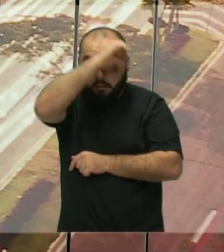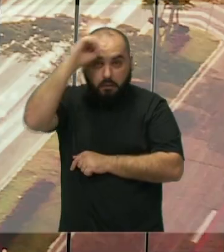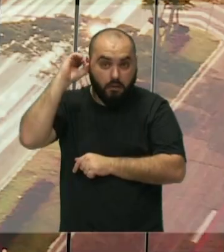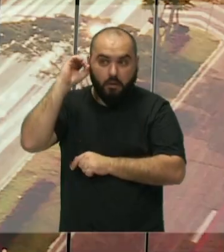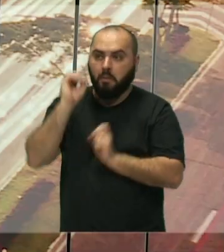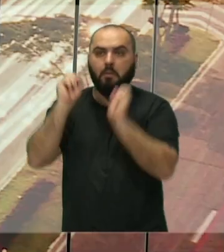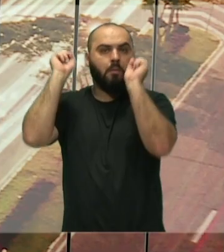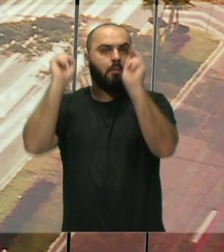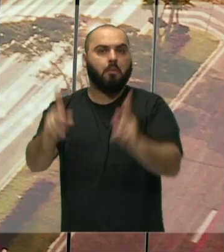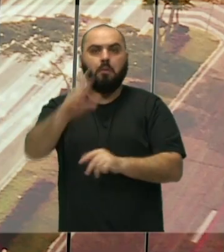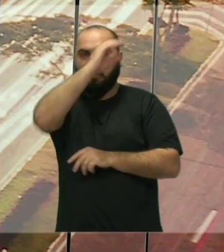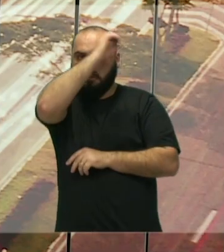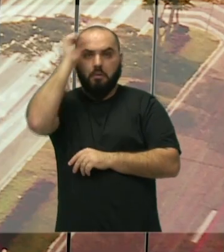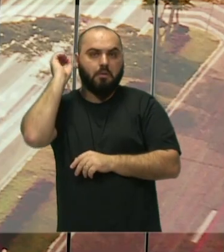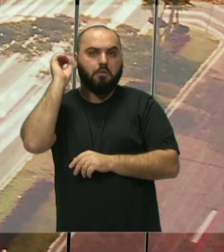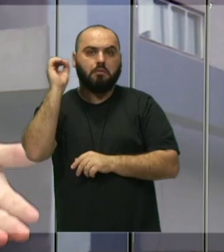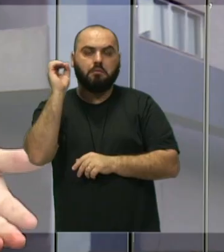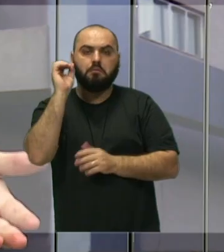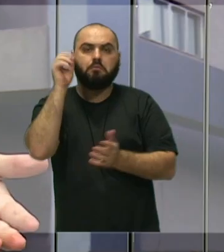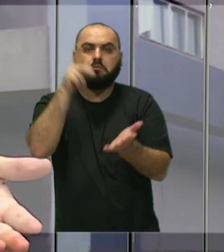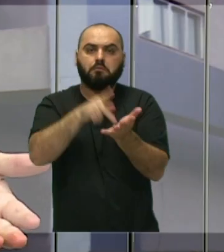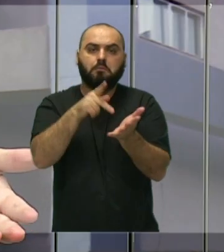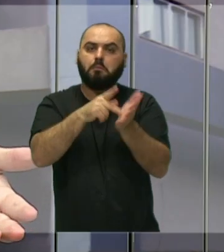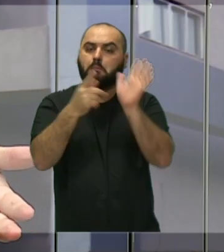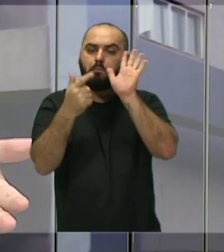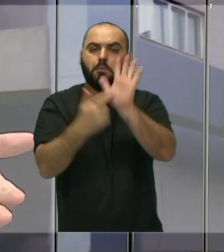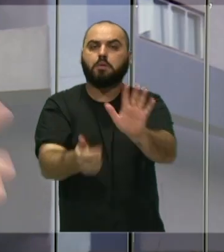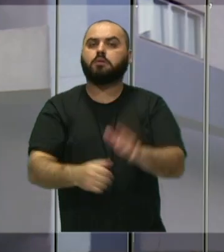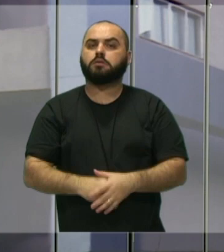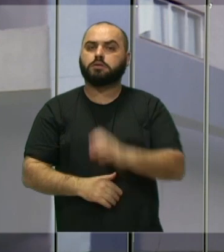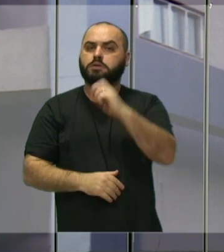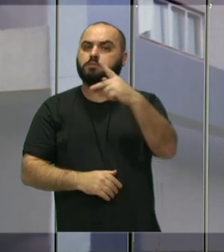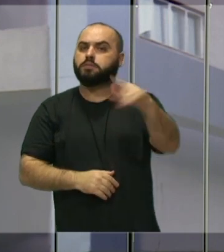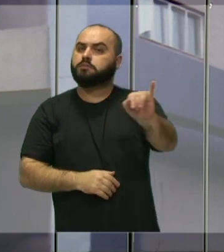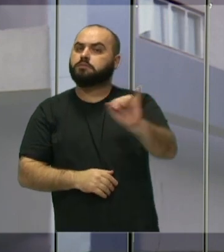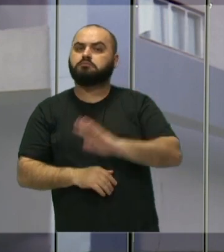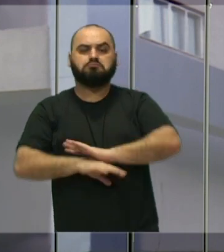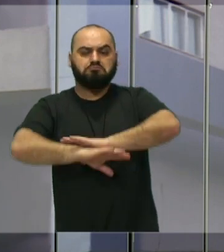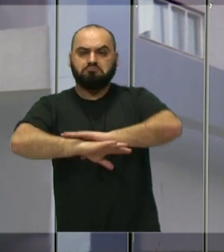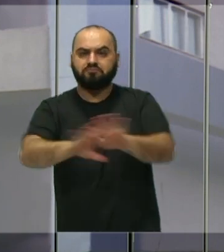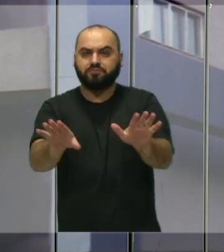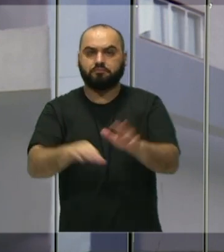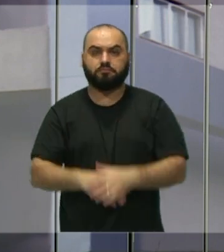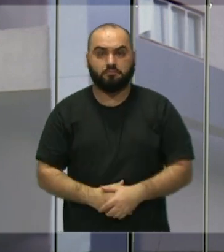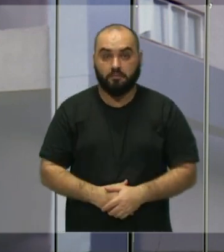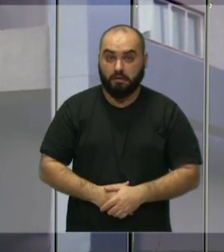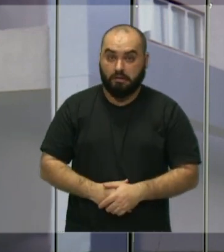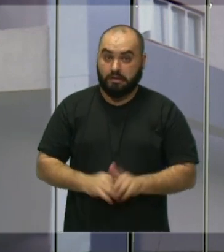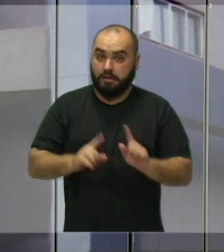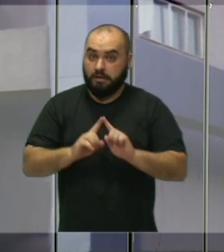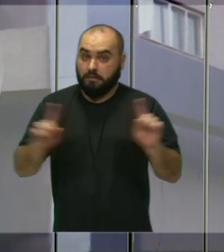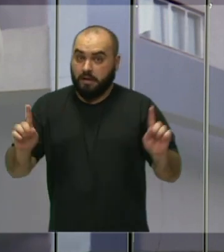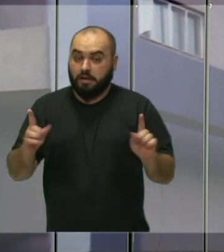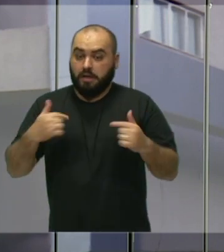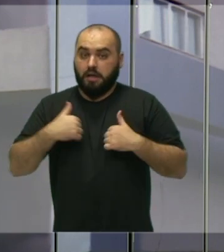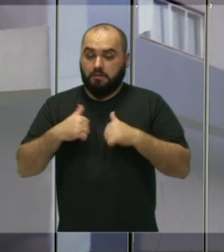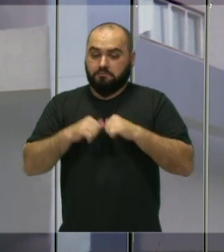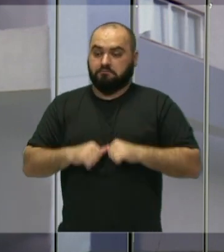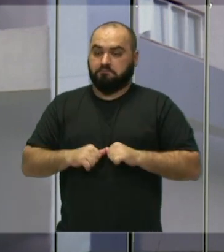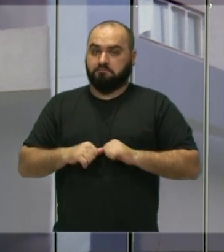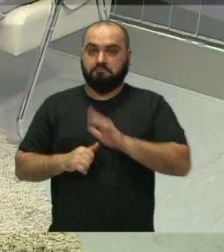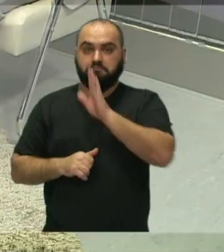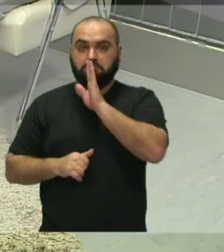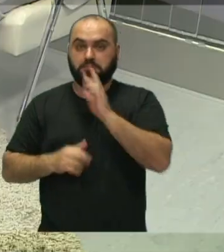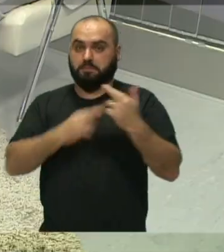seja inocentado e que a verdade seja mostrada através da CPI. Mas agora, eu não posso me eximir da responsabilidade de apontar